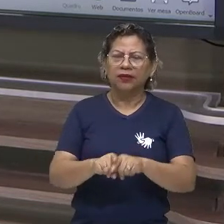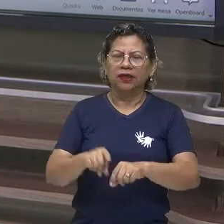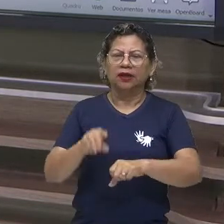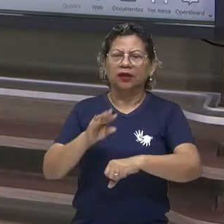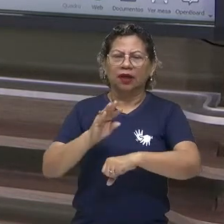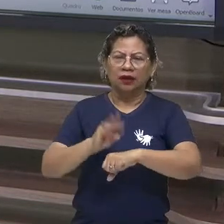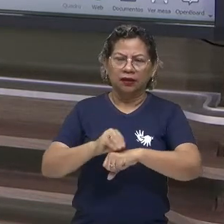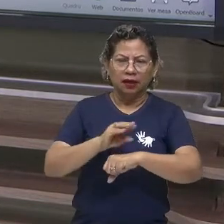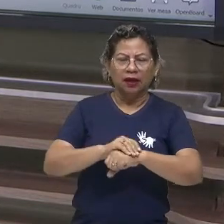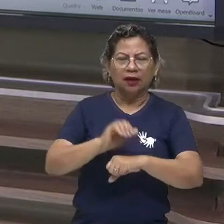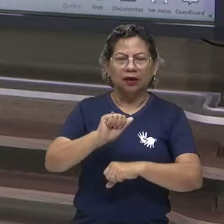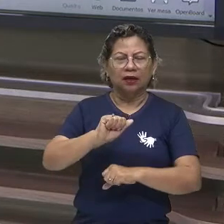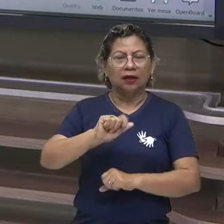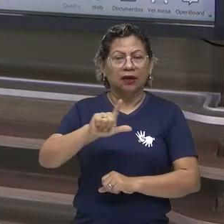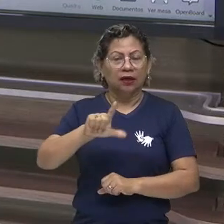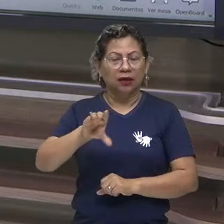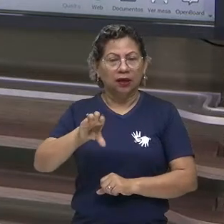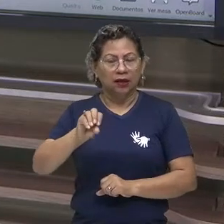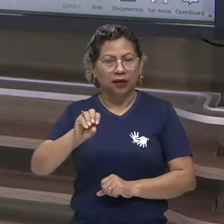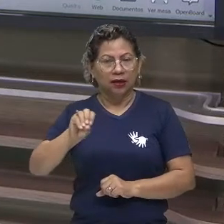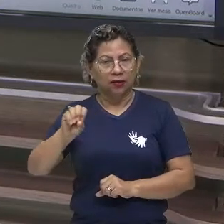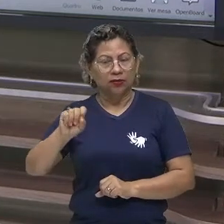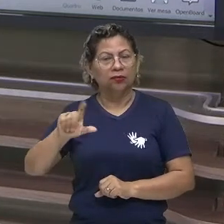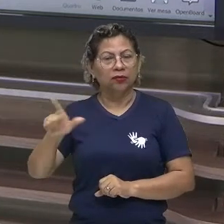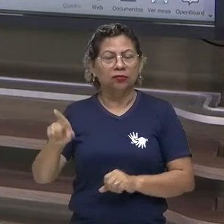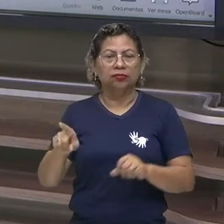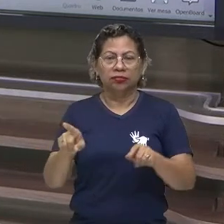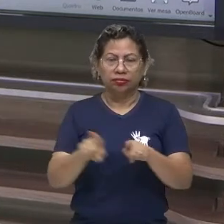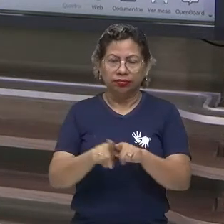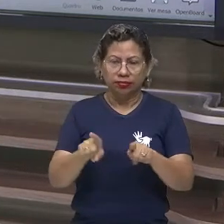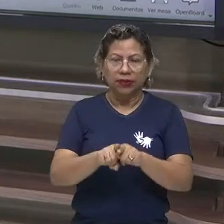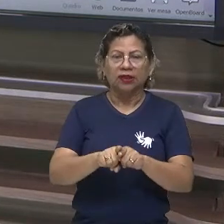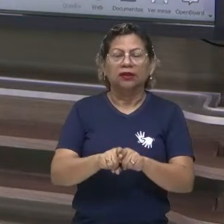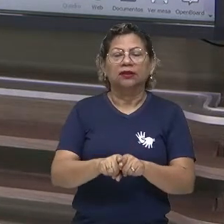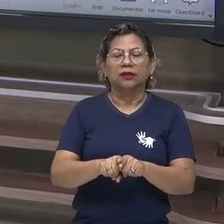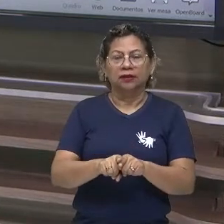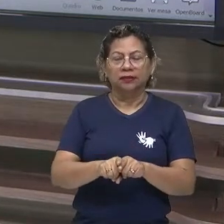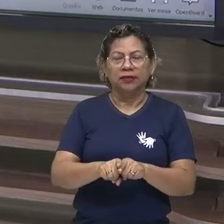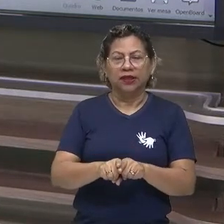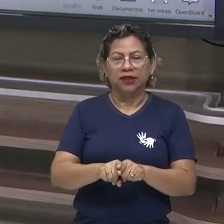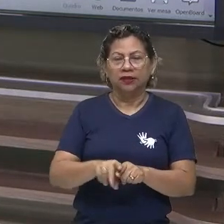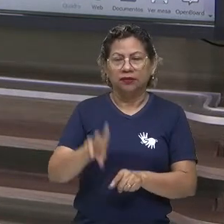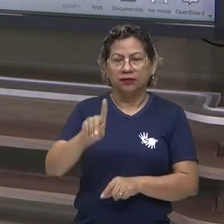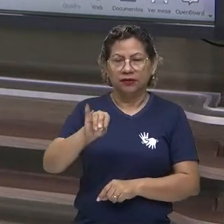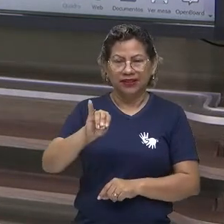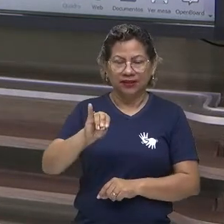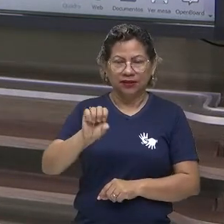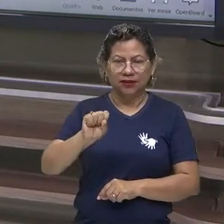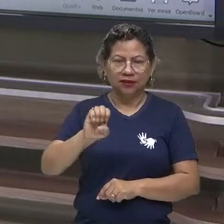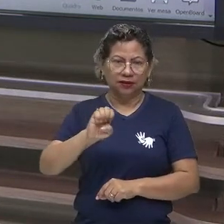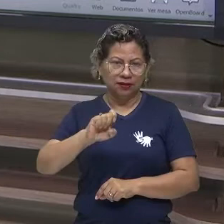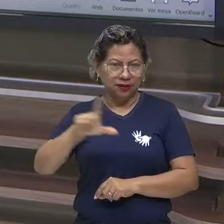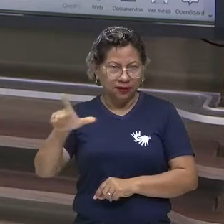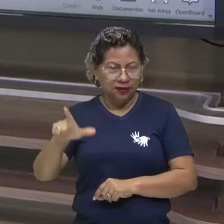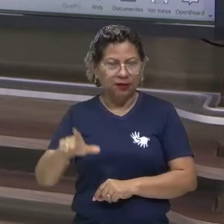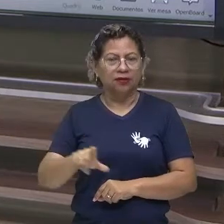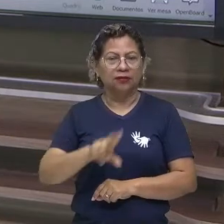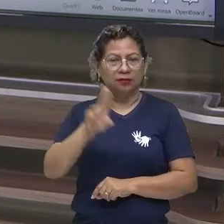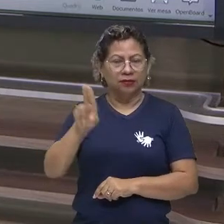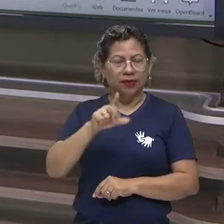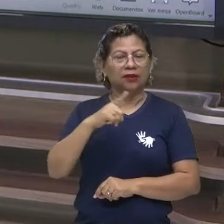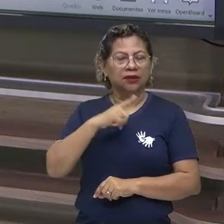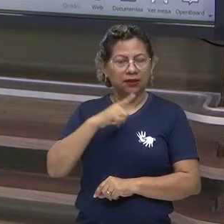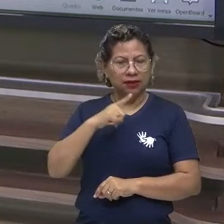aí de transporte. Tá? Então, o que a gente observa? É necessário uma fonte energética para que seja possível realizar